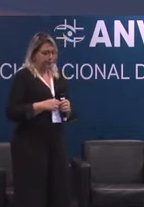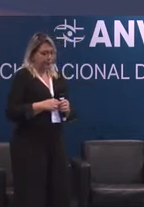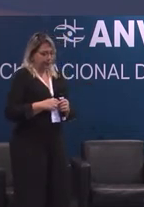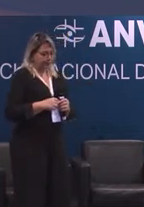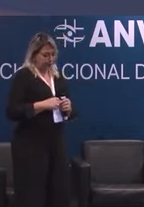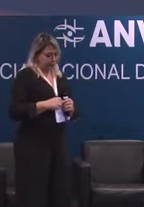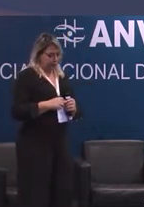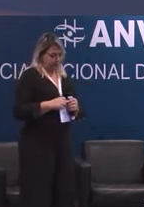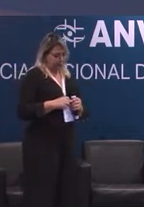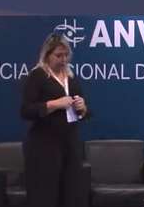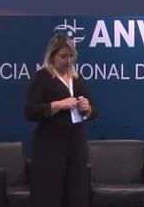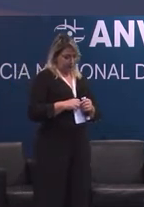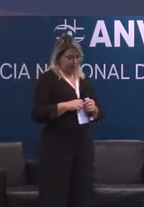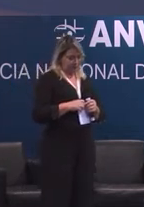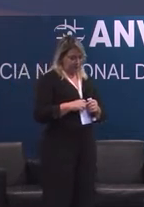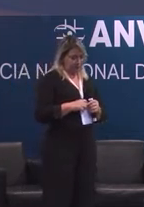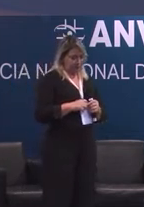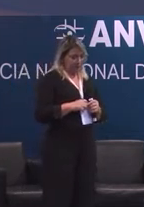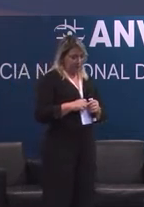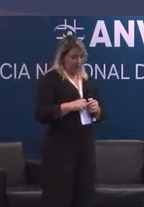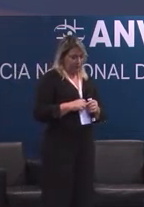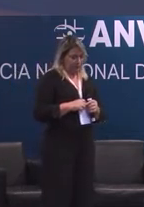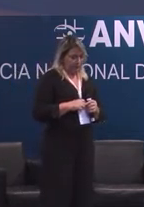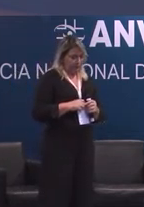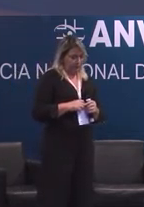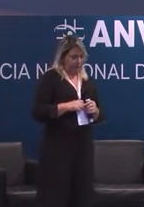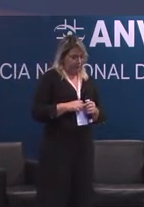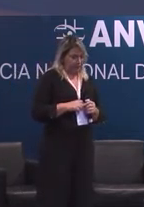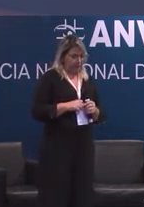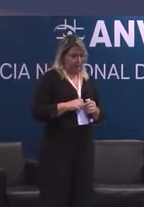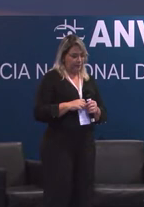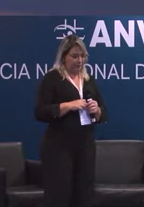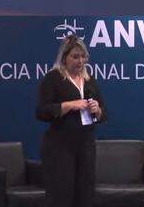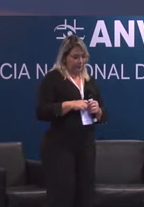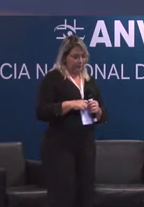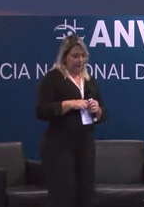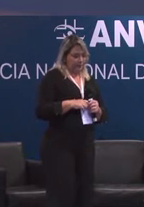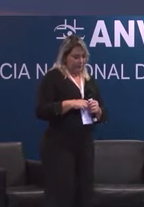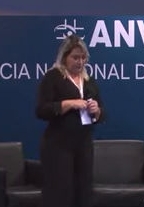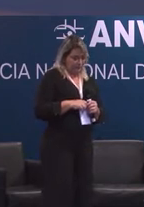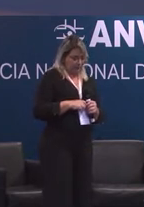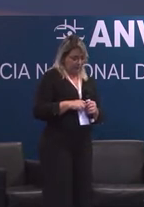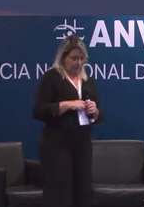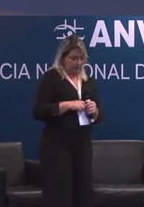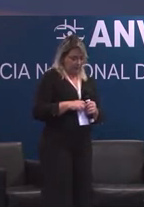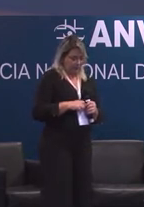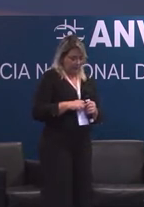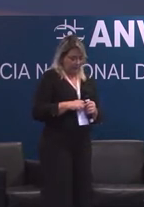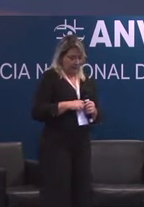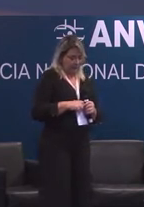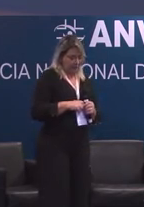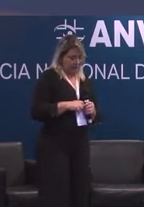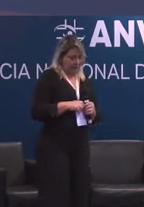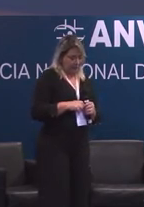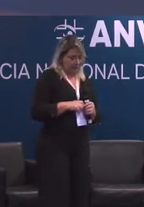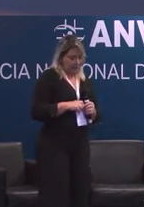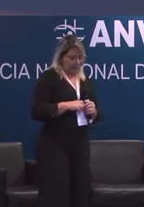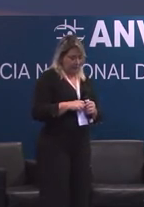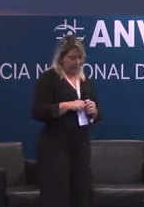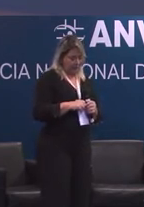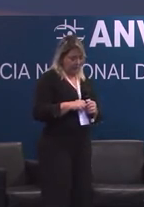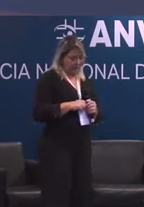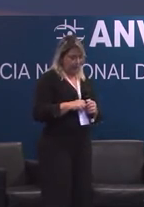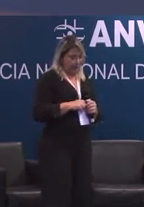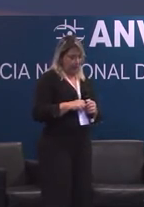das alternativas, e qual a melhor alternativa regulatória para fins de atuar no